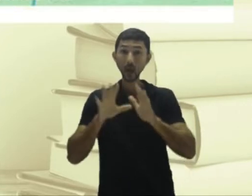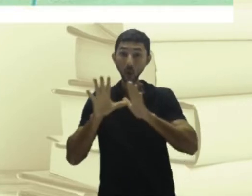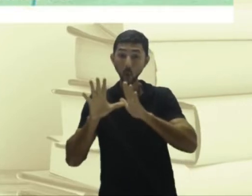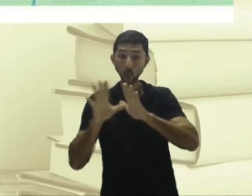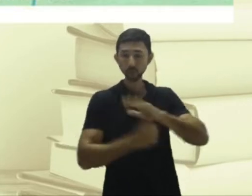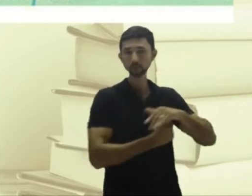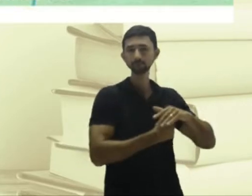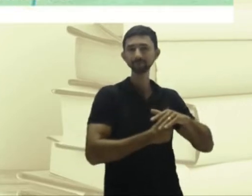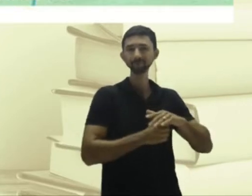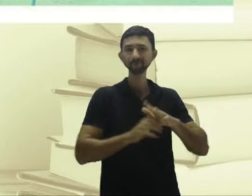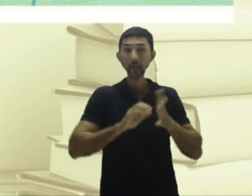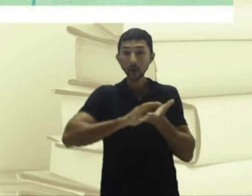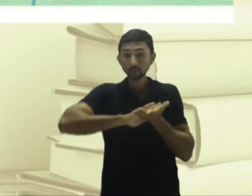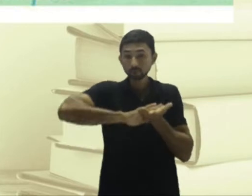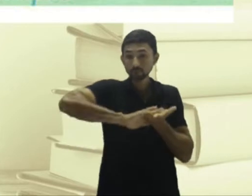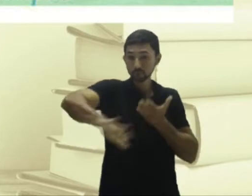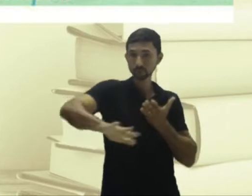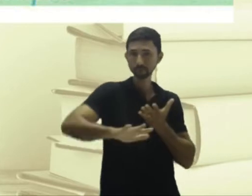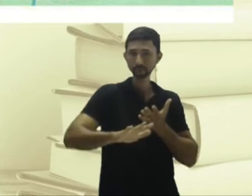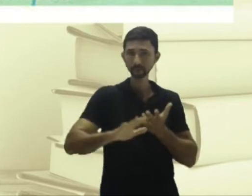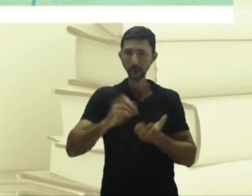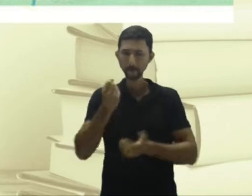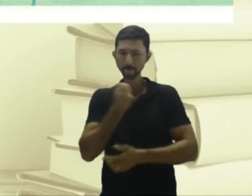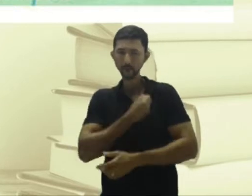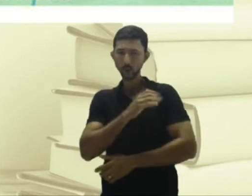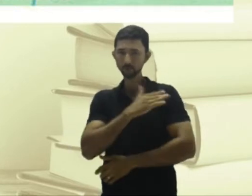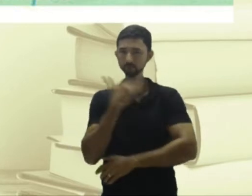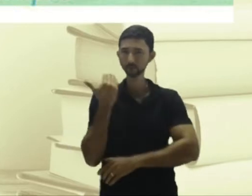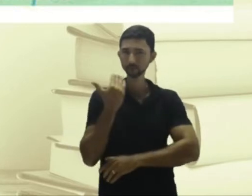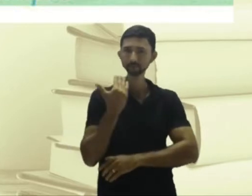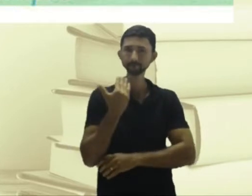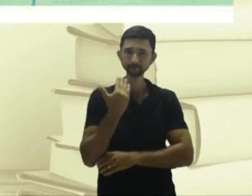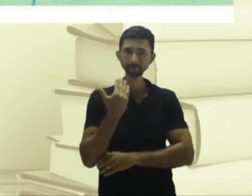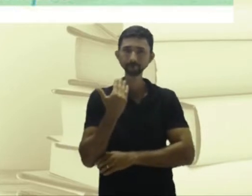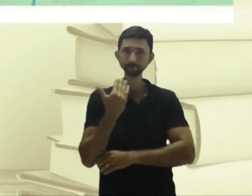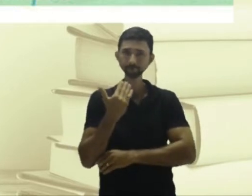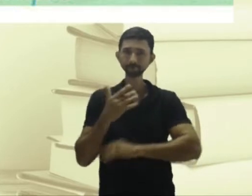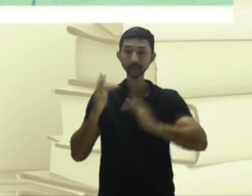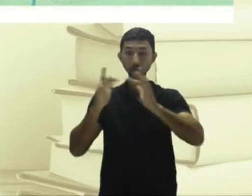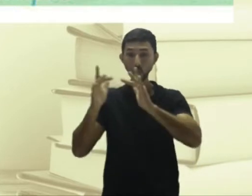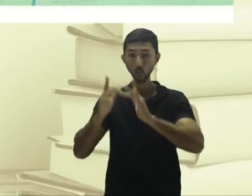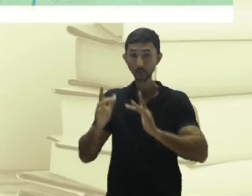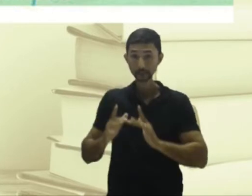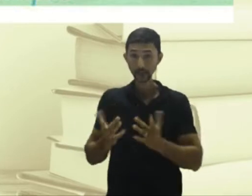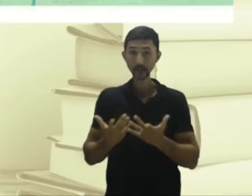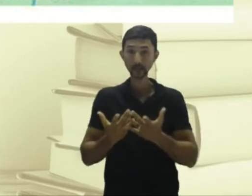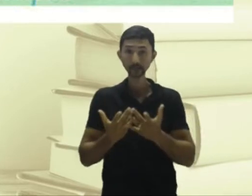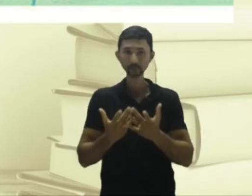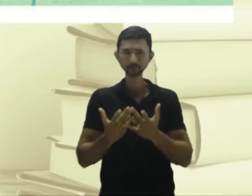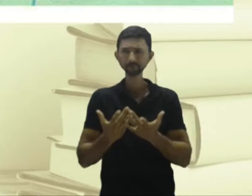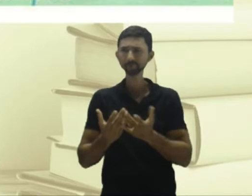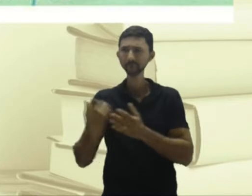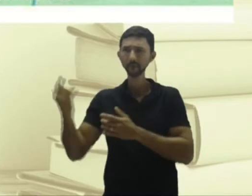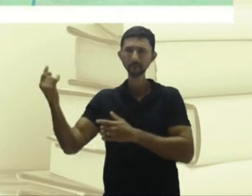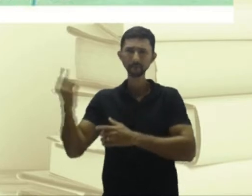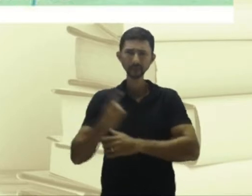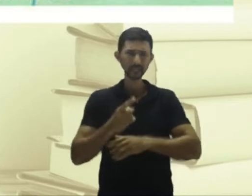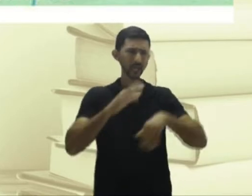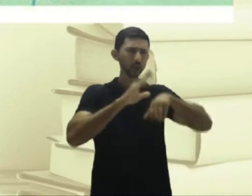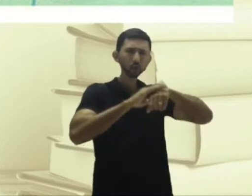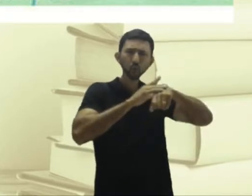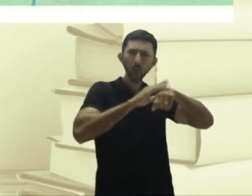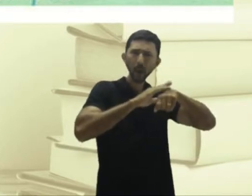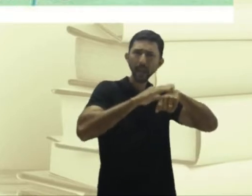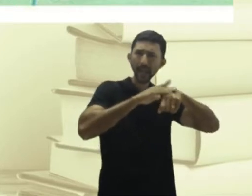pelos portugueses, né? Nesse contato inicial com os portugueses, os brancos trouxeram doenças, houve o processo